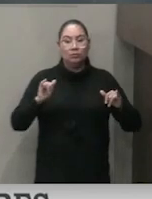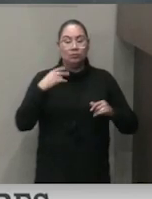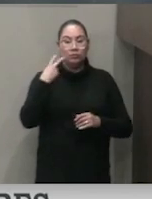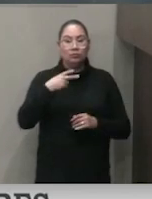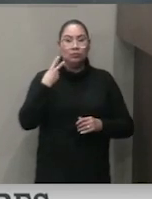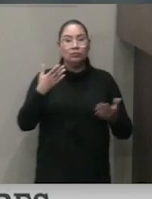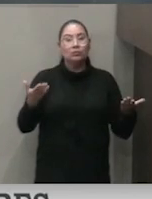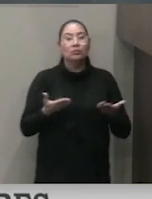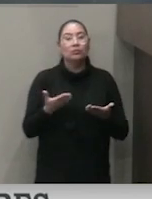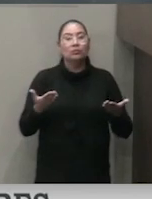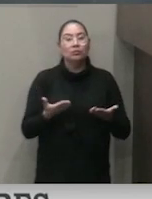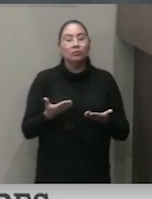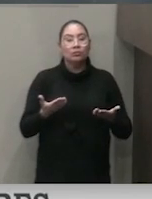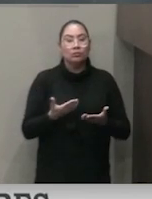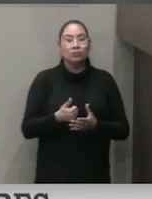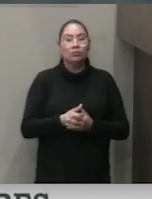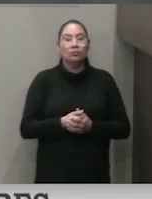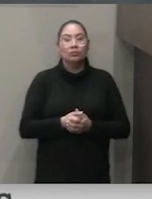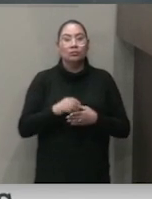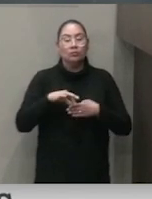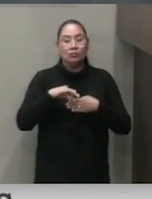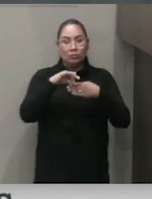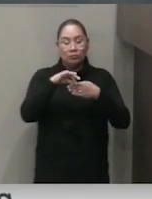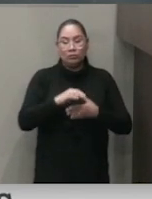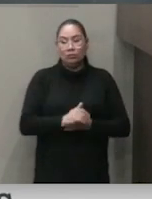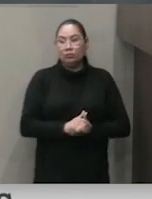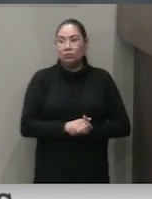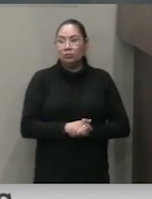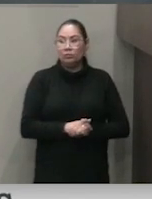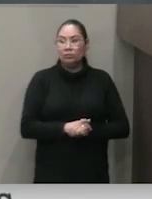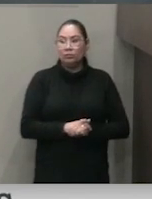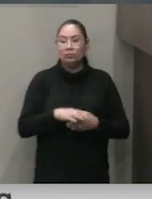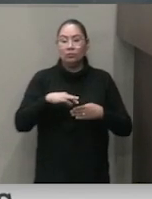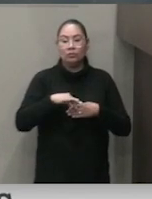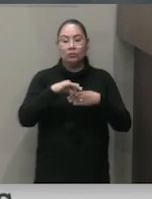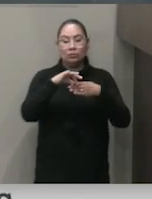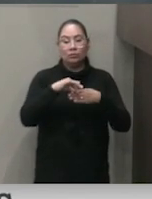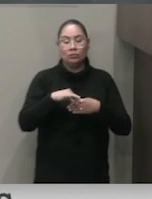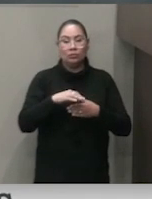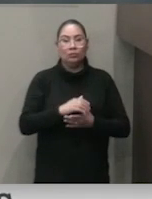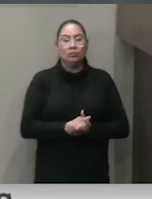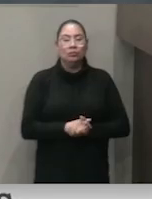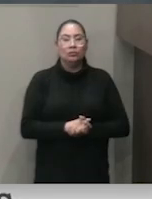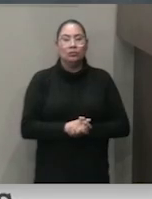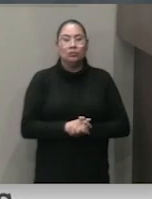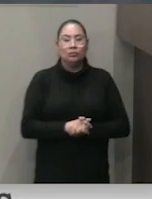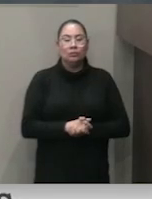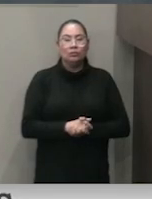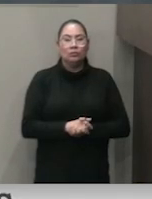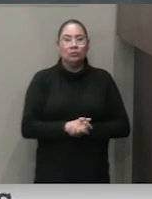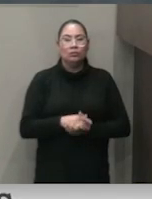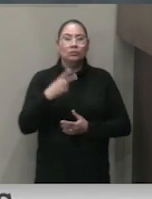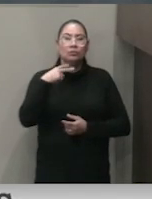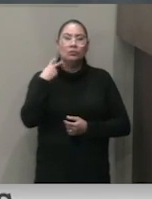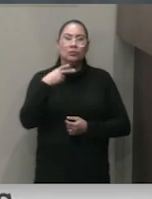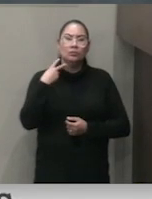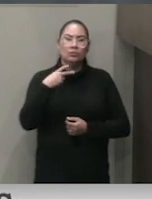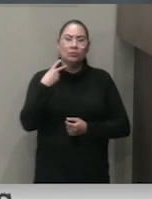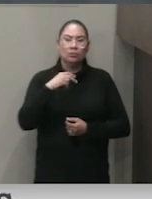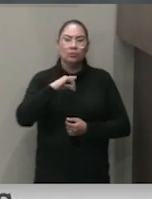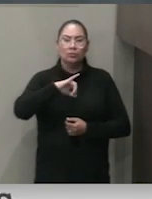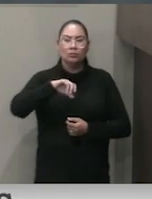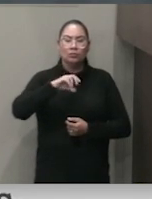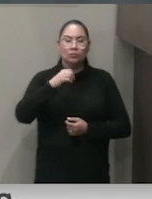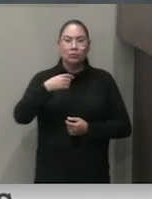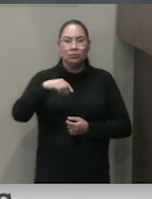e passamos para a comunicação de lideranças. Liderança do governo, vereador